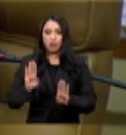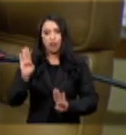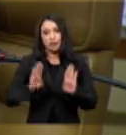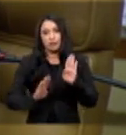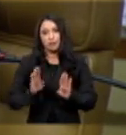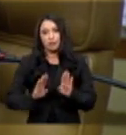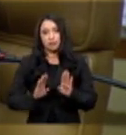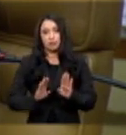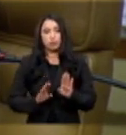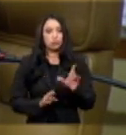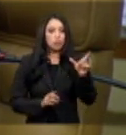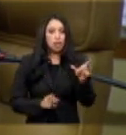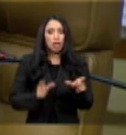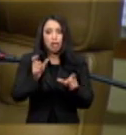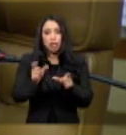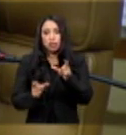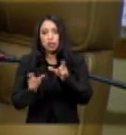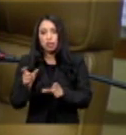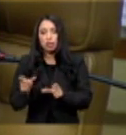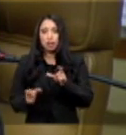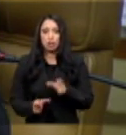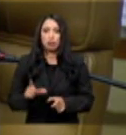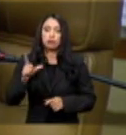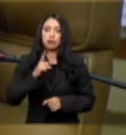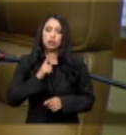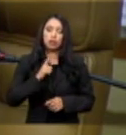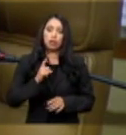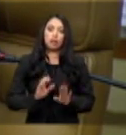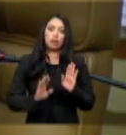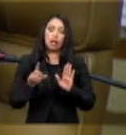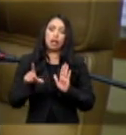cada caso, até porque a Lei